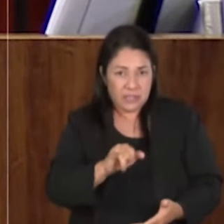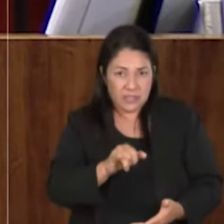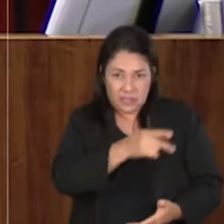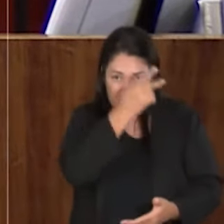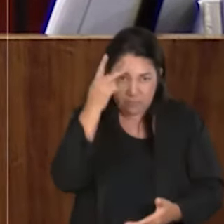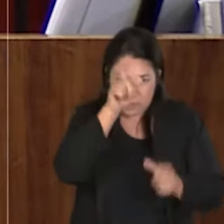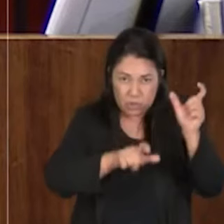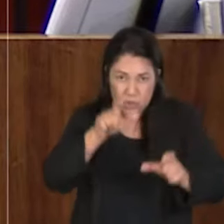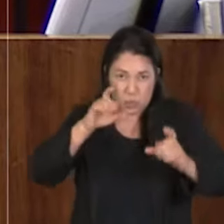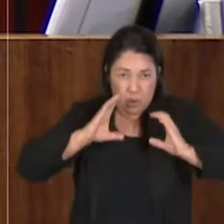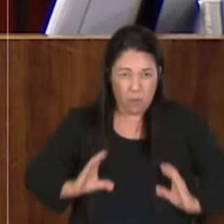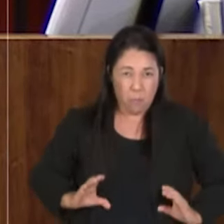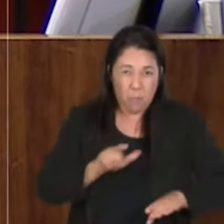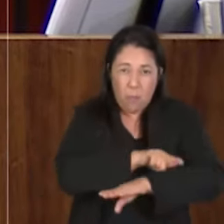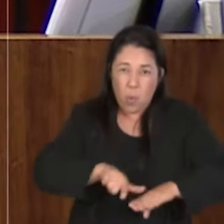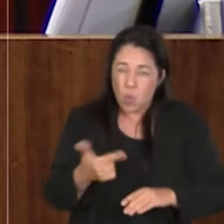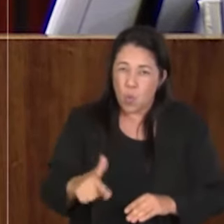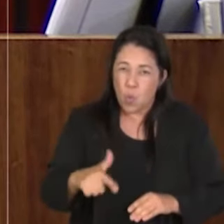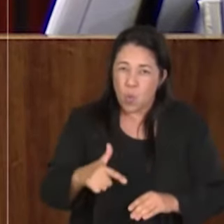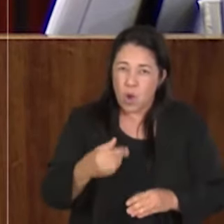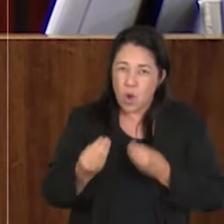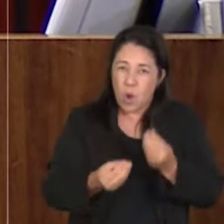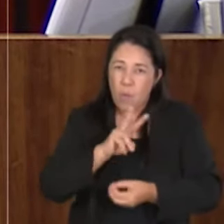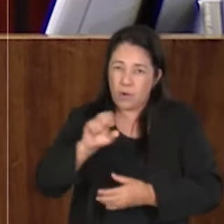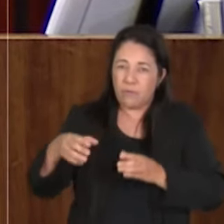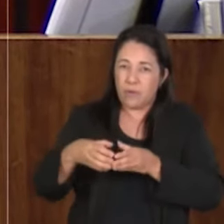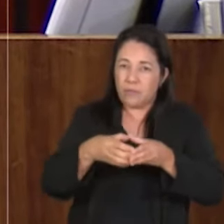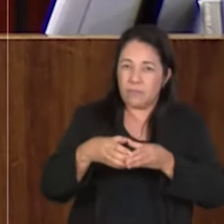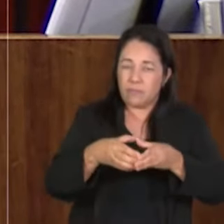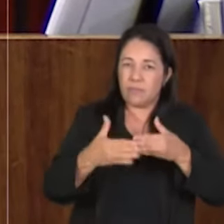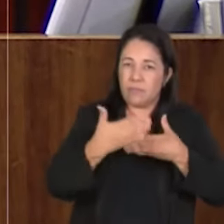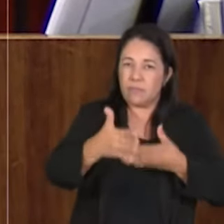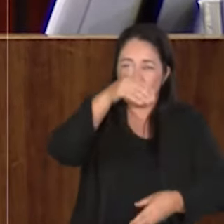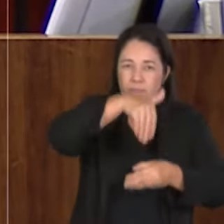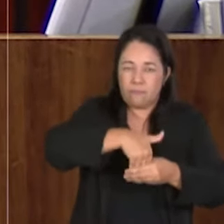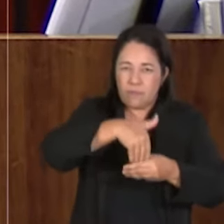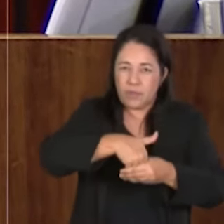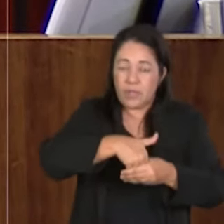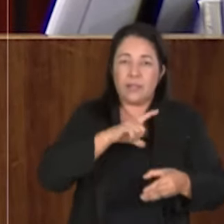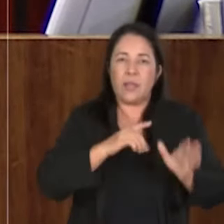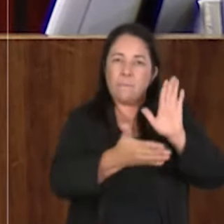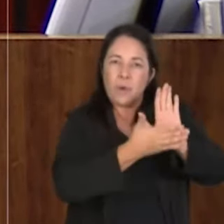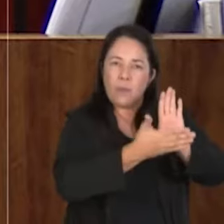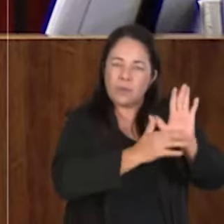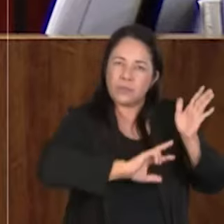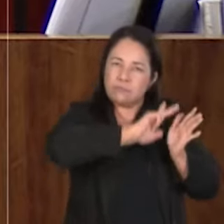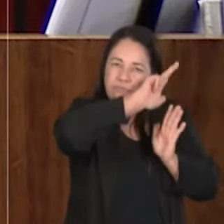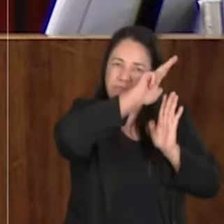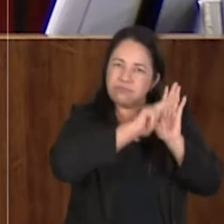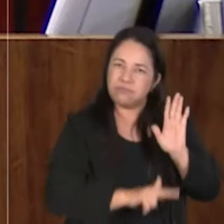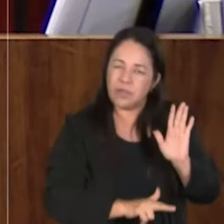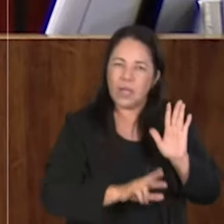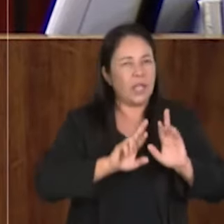compostura e modos para conviver. Eleição é um processo de multiplicação de ideias e propostas de candidatos, não